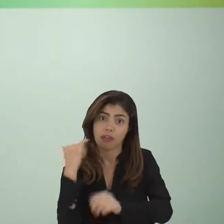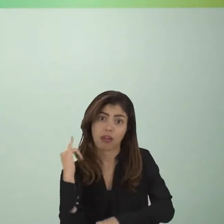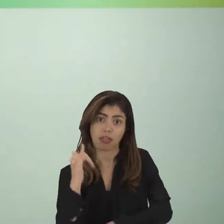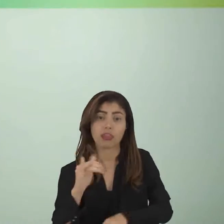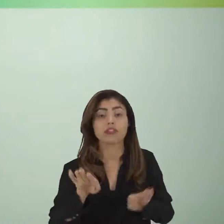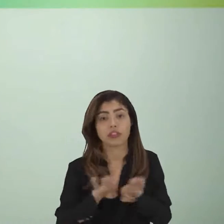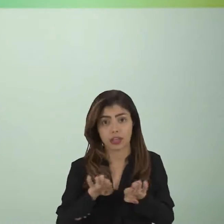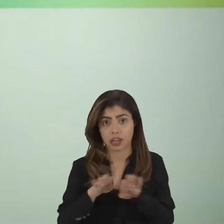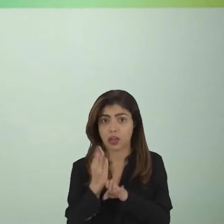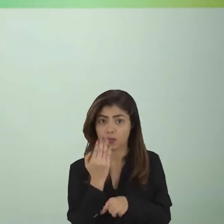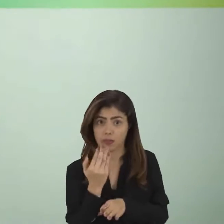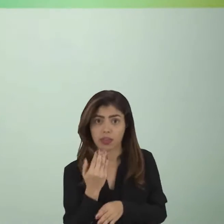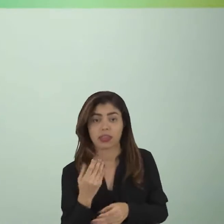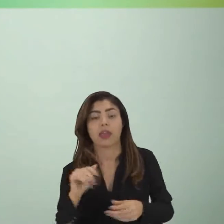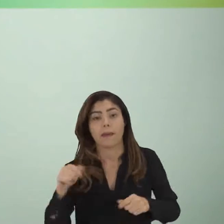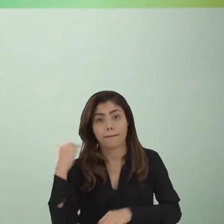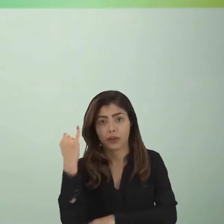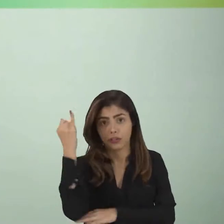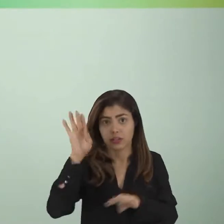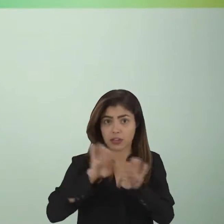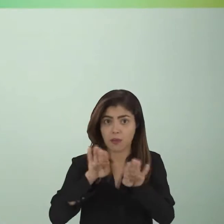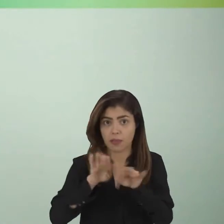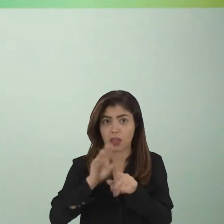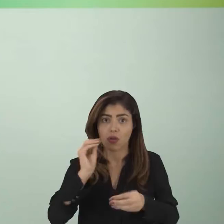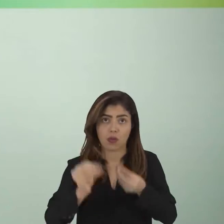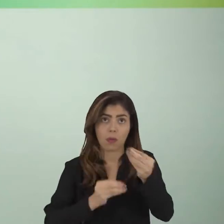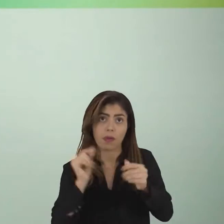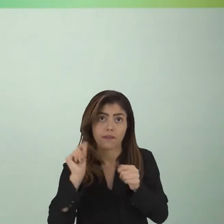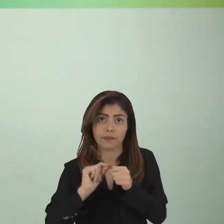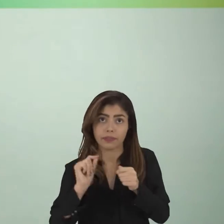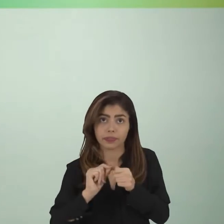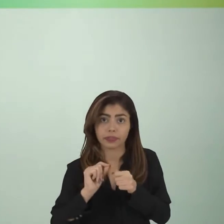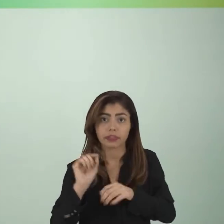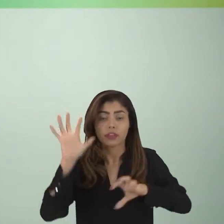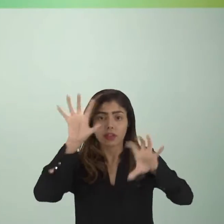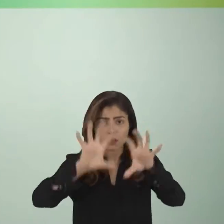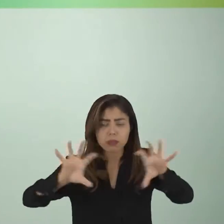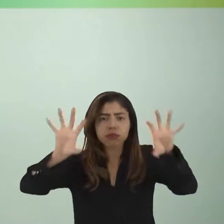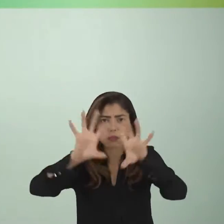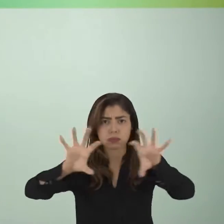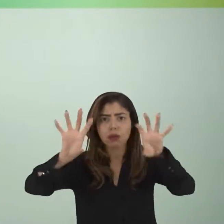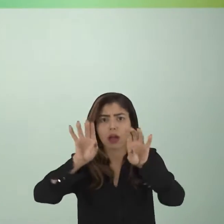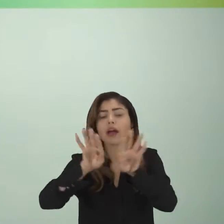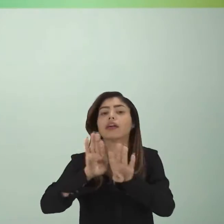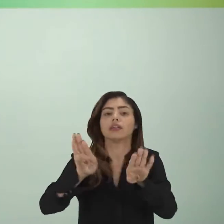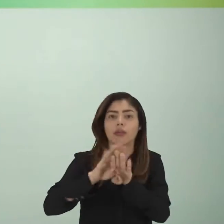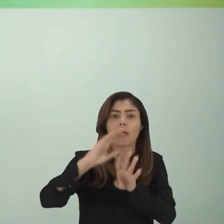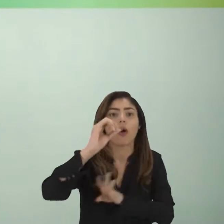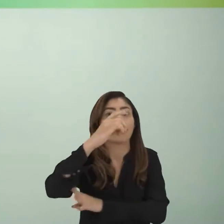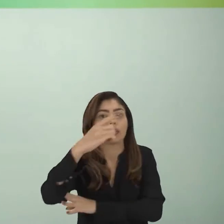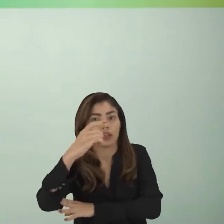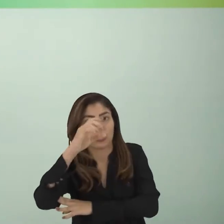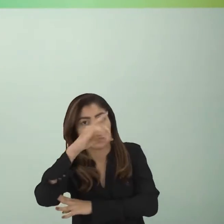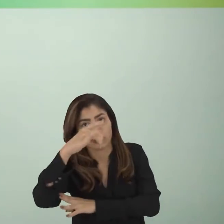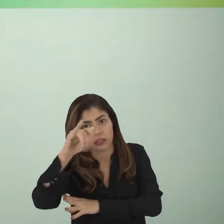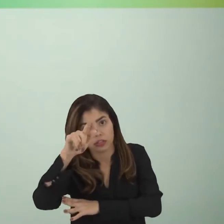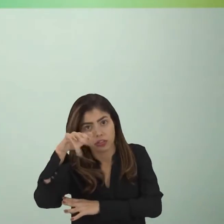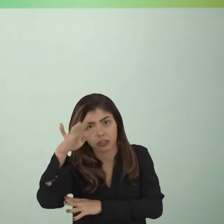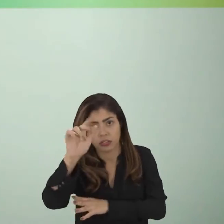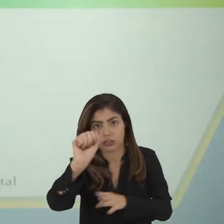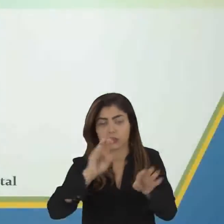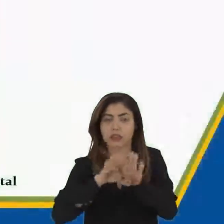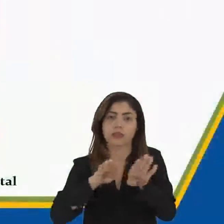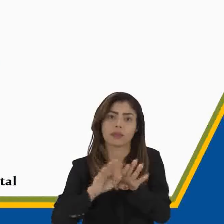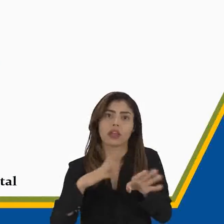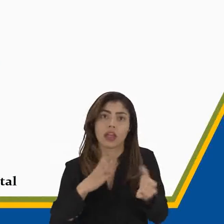plantas elas são essencial, tanto na produção aí, como vocês podem ver, de gás oxigênio, ela produz esse gás oxigênio, e aí ela